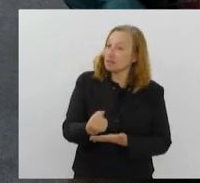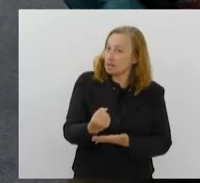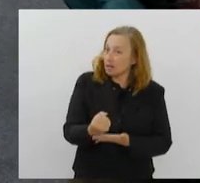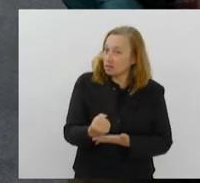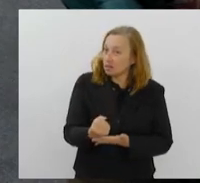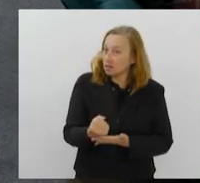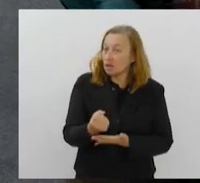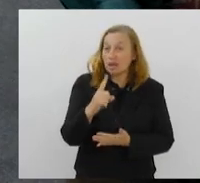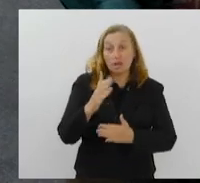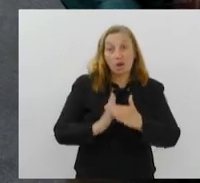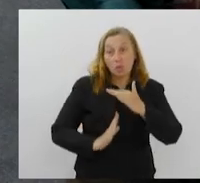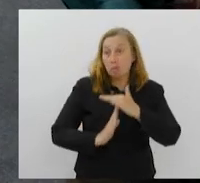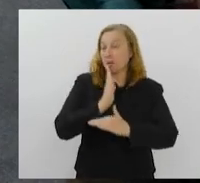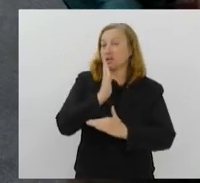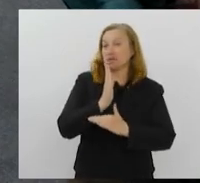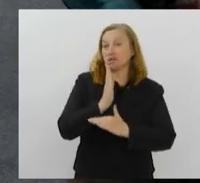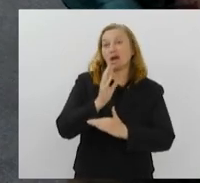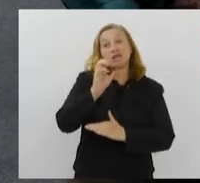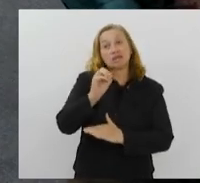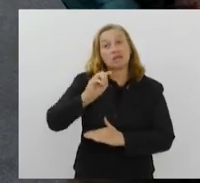não ultrapassasse